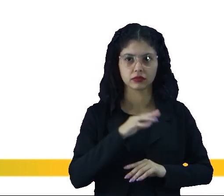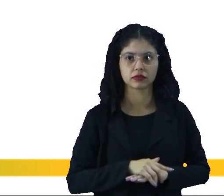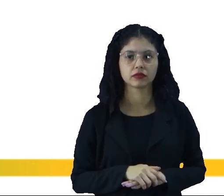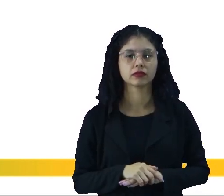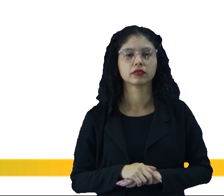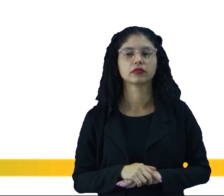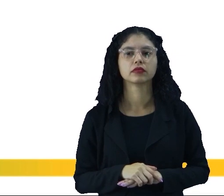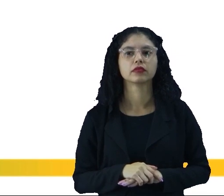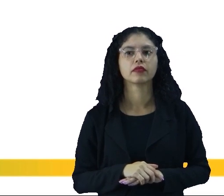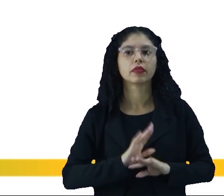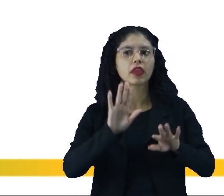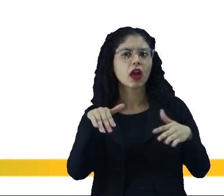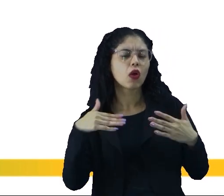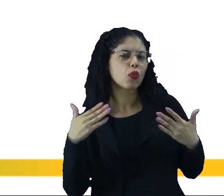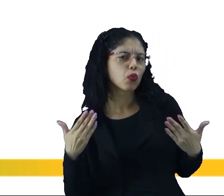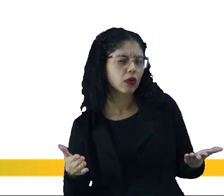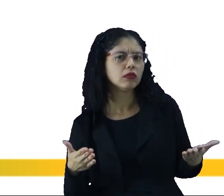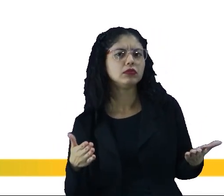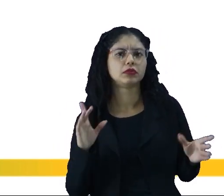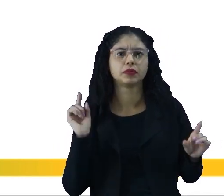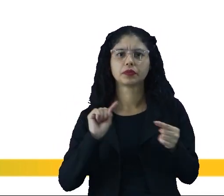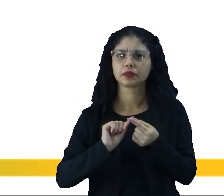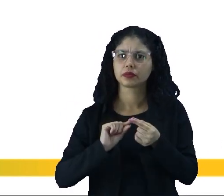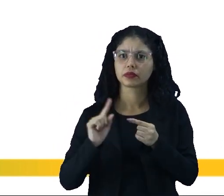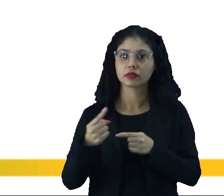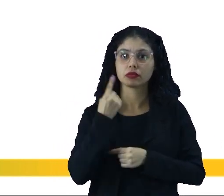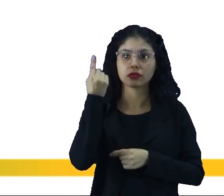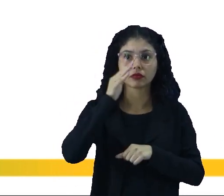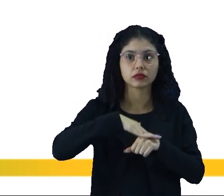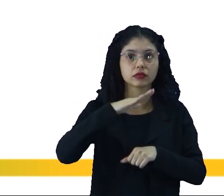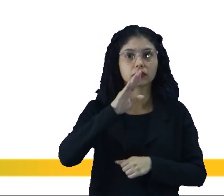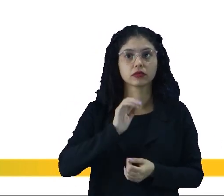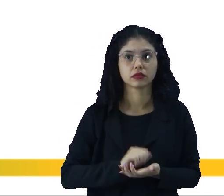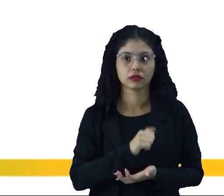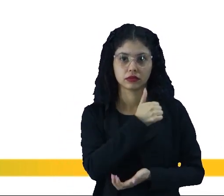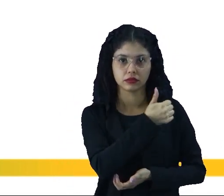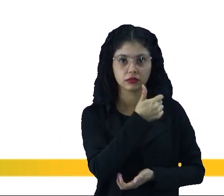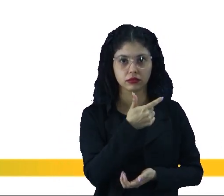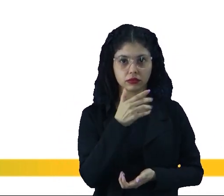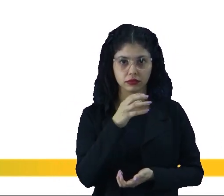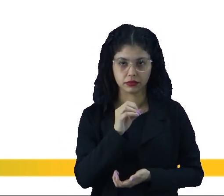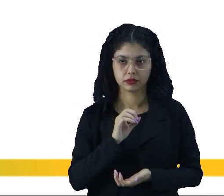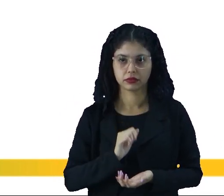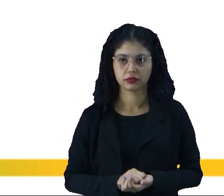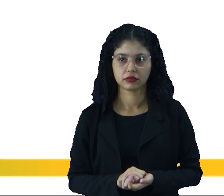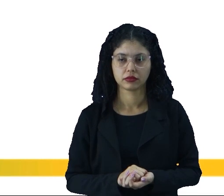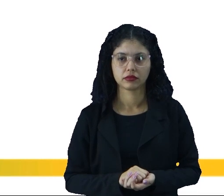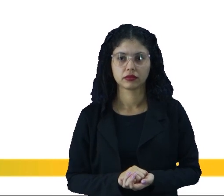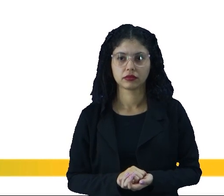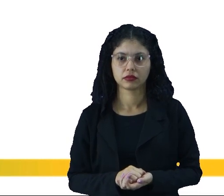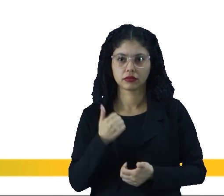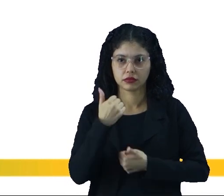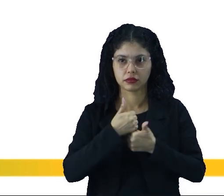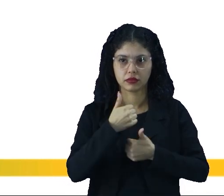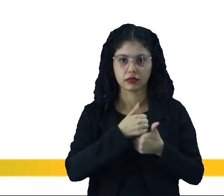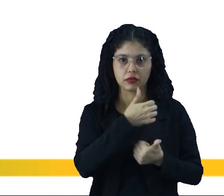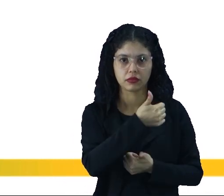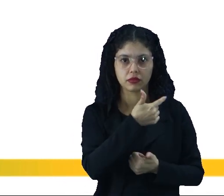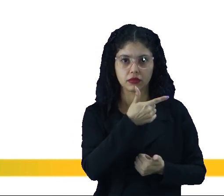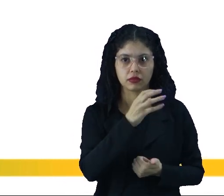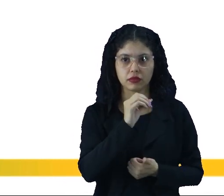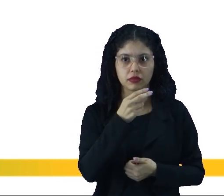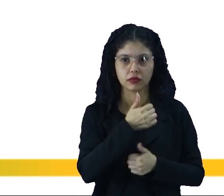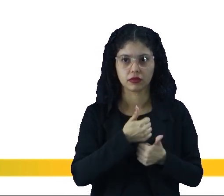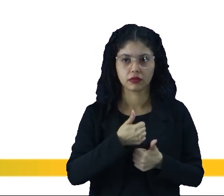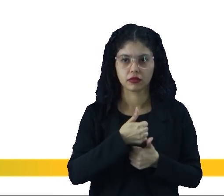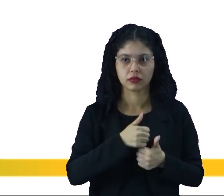t. Qual é o alcance máximo que nós temos? 120. Então vamos substituir ali o 120 no